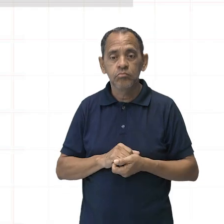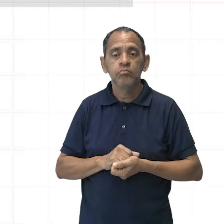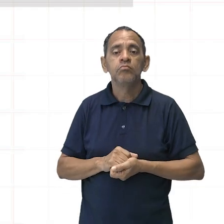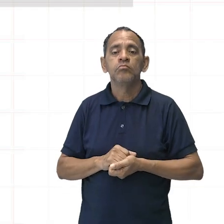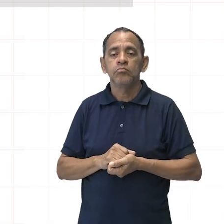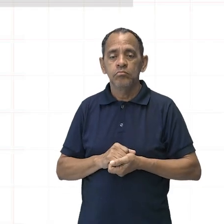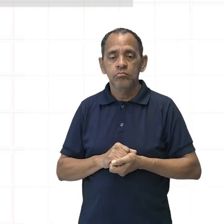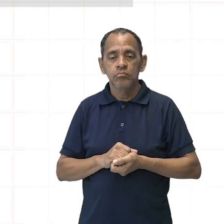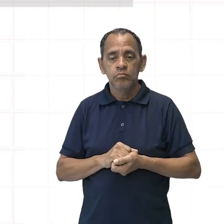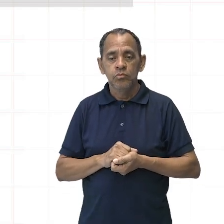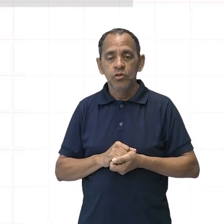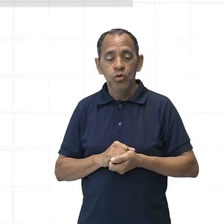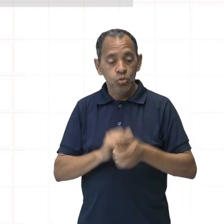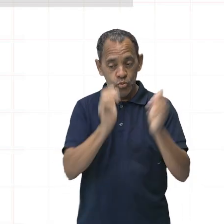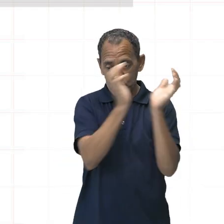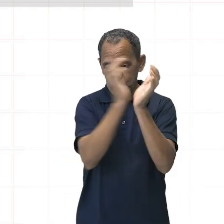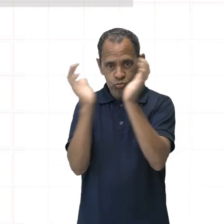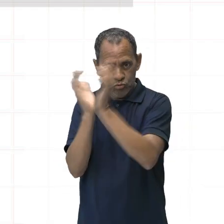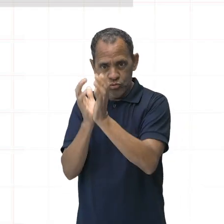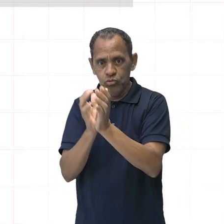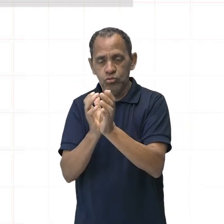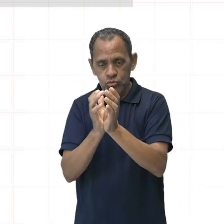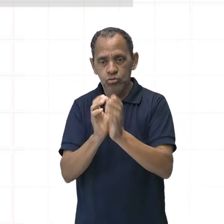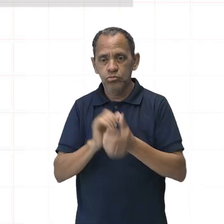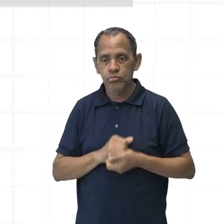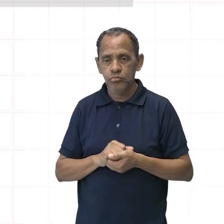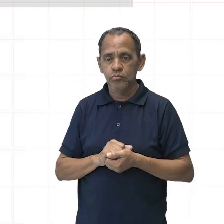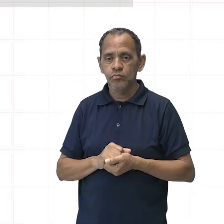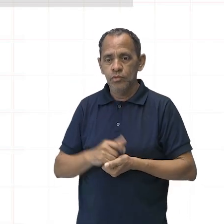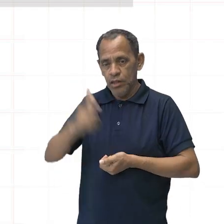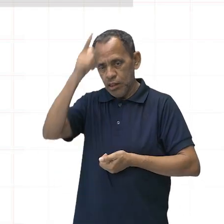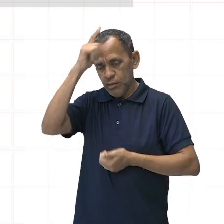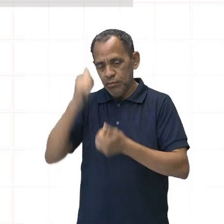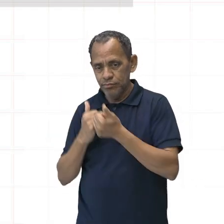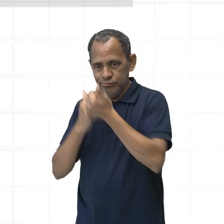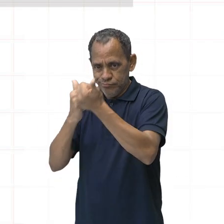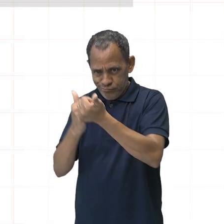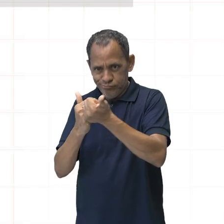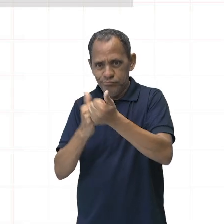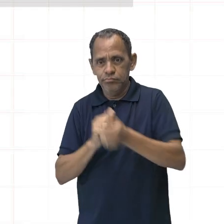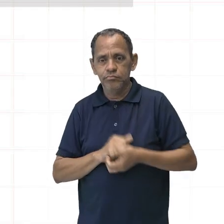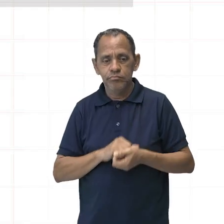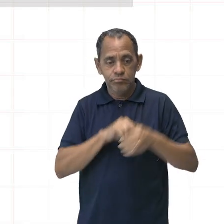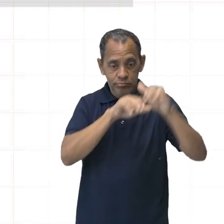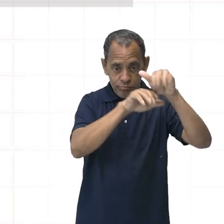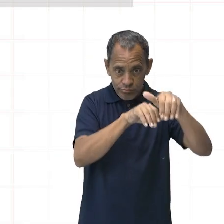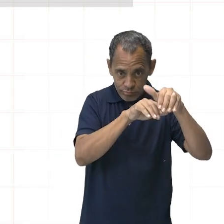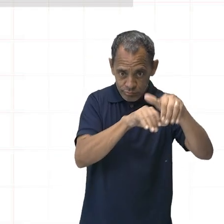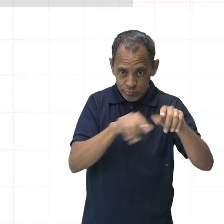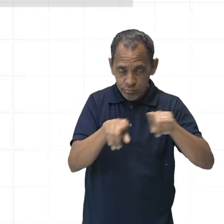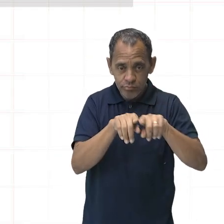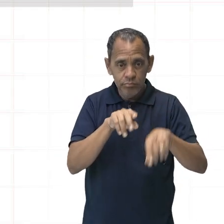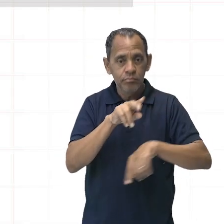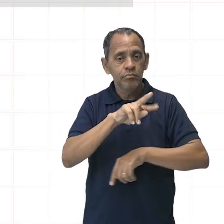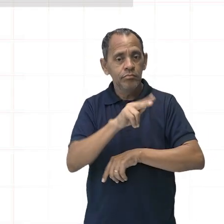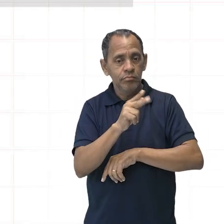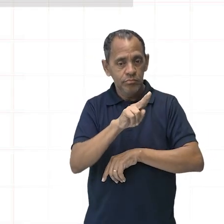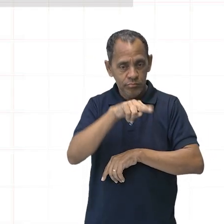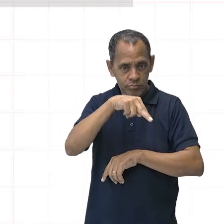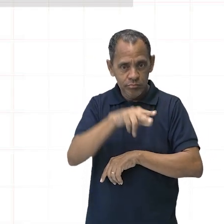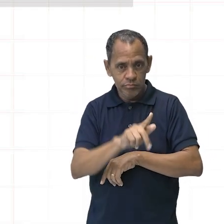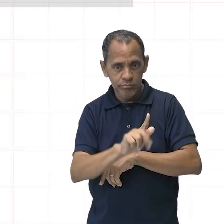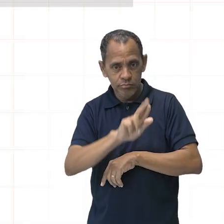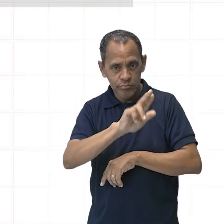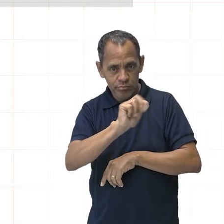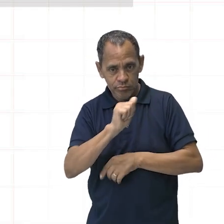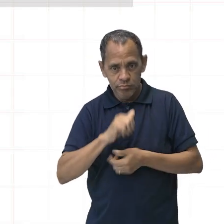apoia a Áustria-Hungria. Então, observem que nós temos aqui uma dança de cadeiras. cadeiras, certo? Então, por conta de